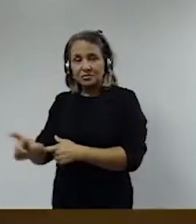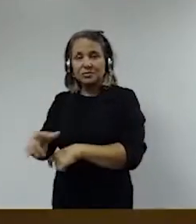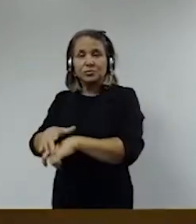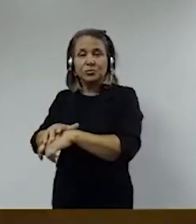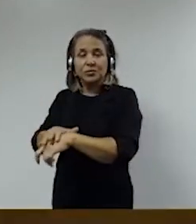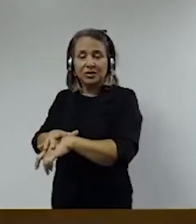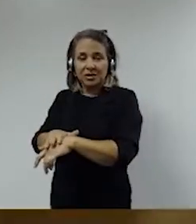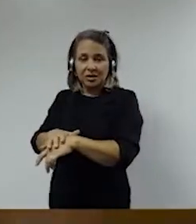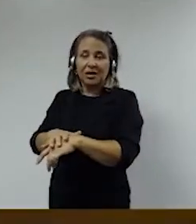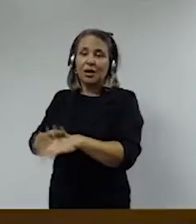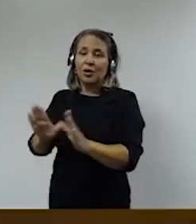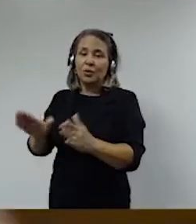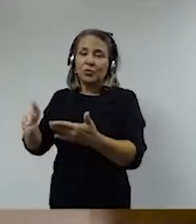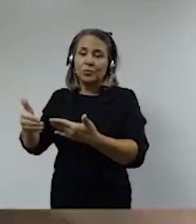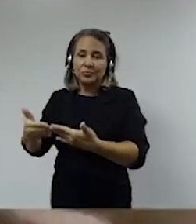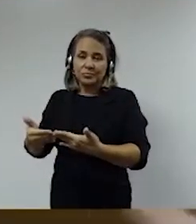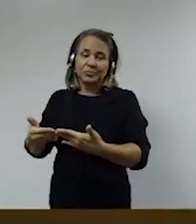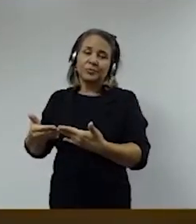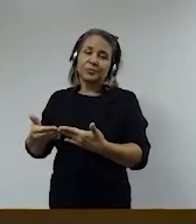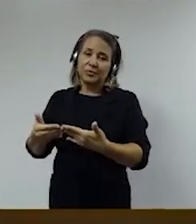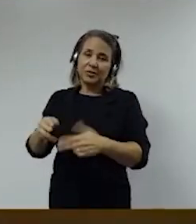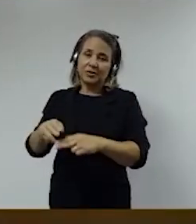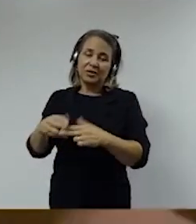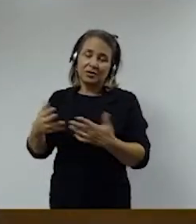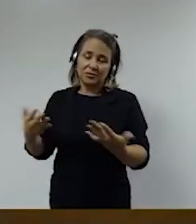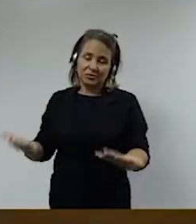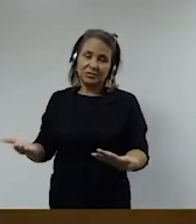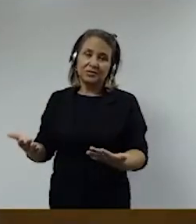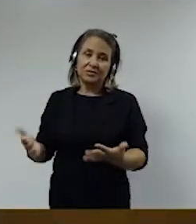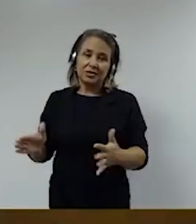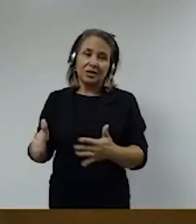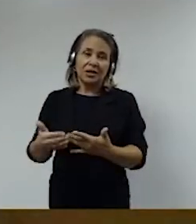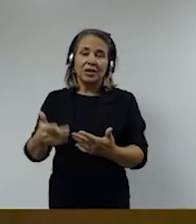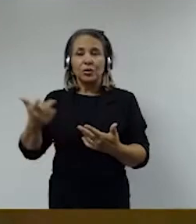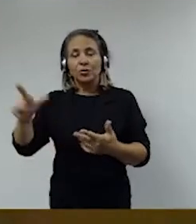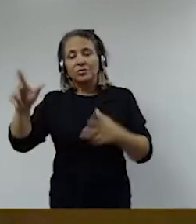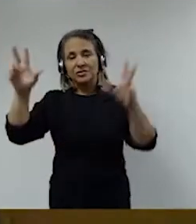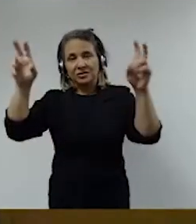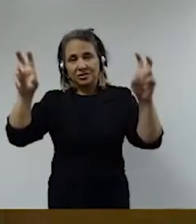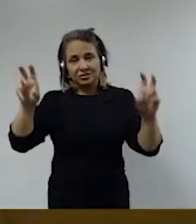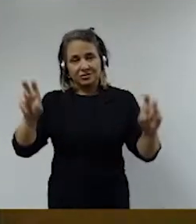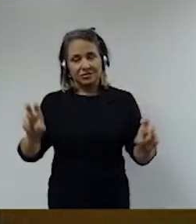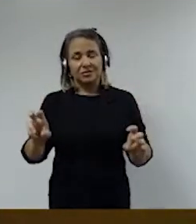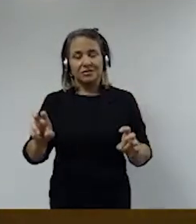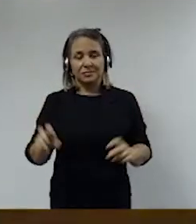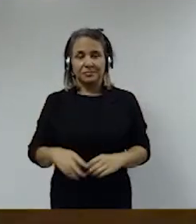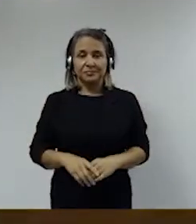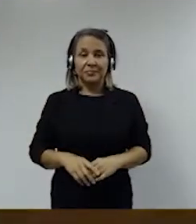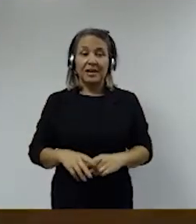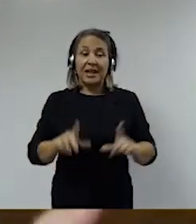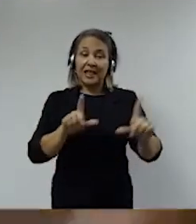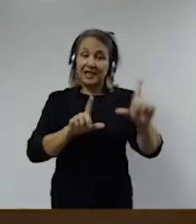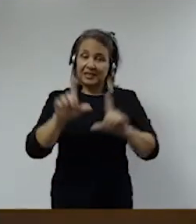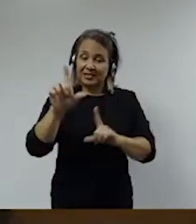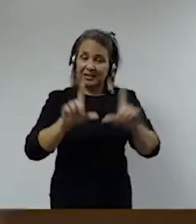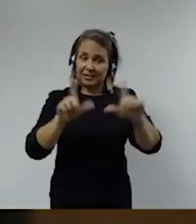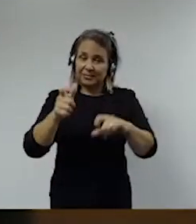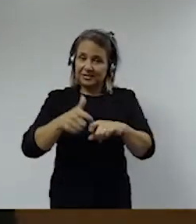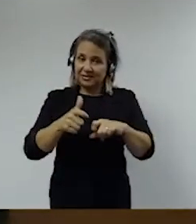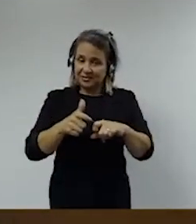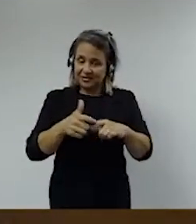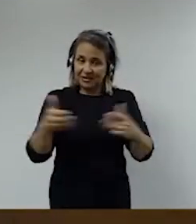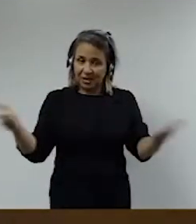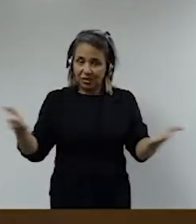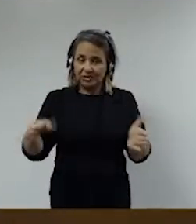em razão de fechamento de consultórios, né, e muitas questões aí envolvidas. E a telemedicina veio, então,